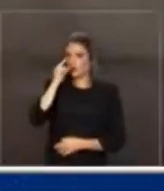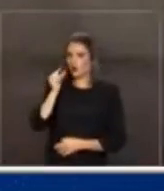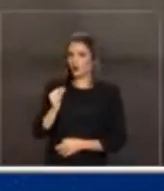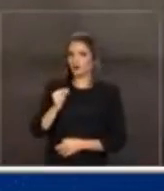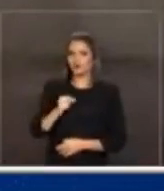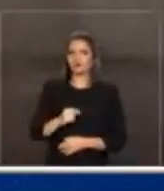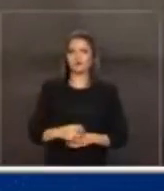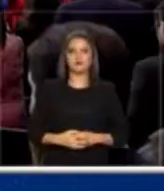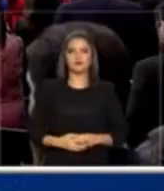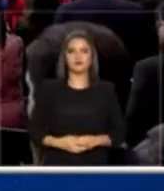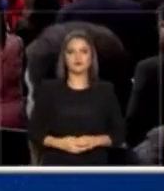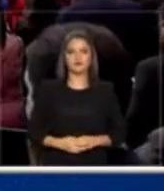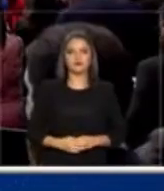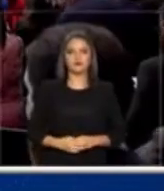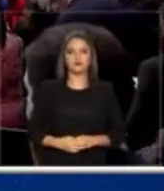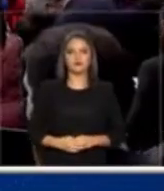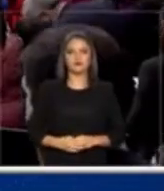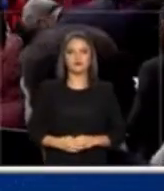autoridade, né?